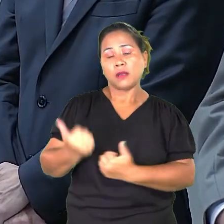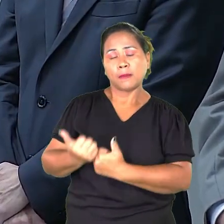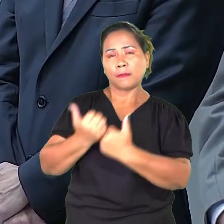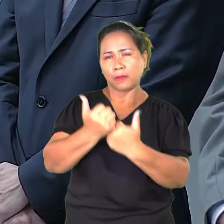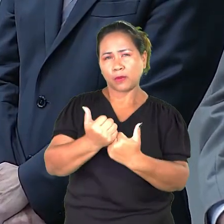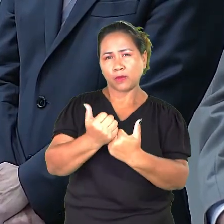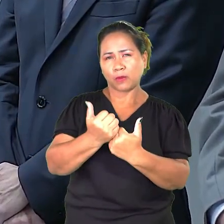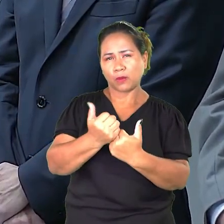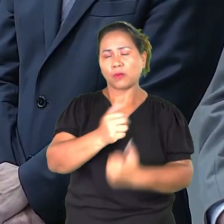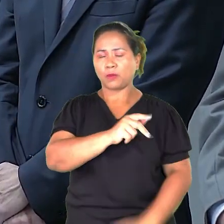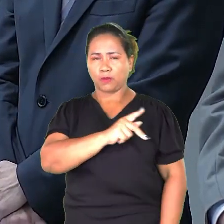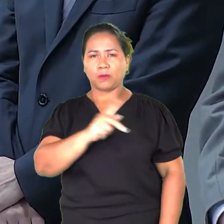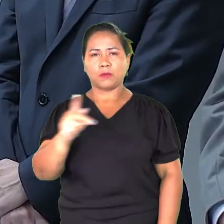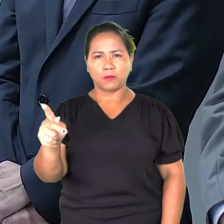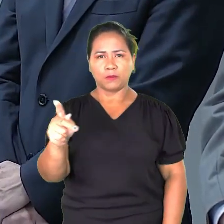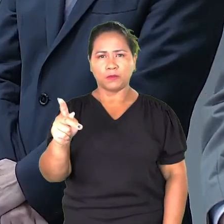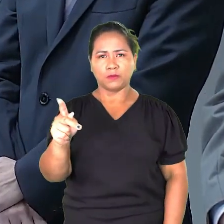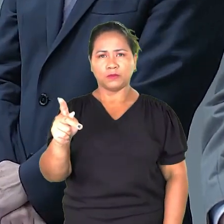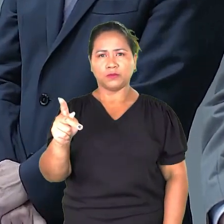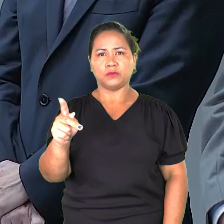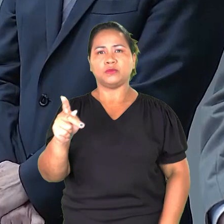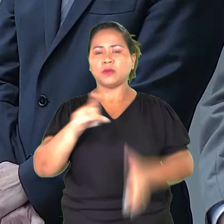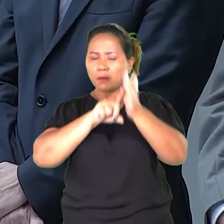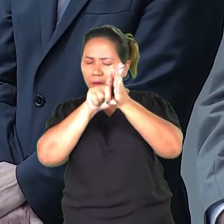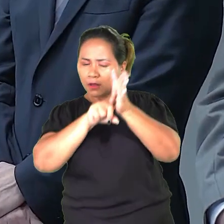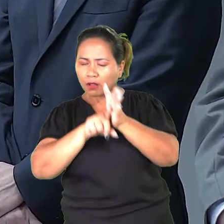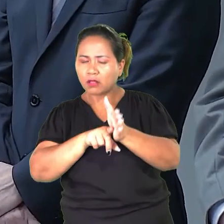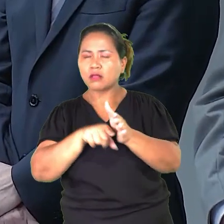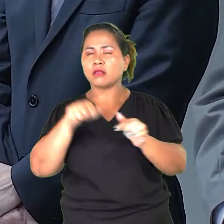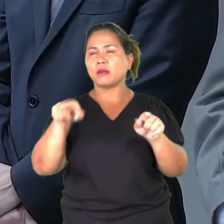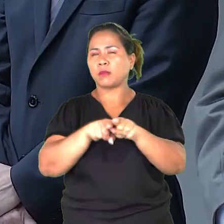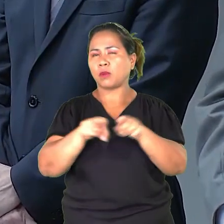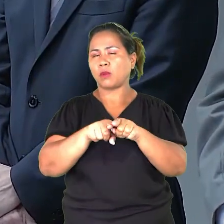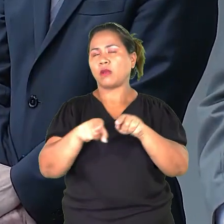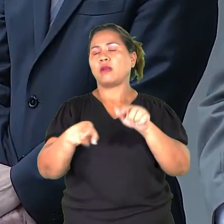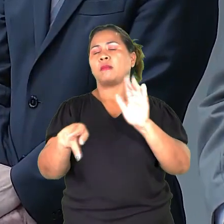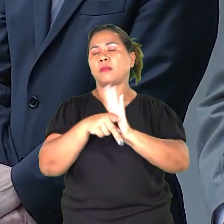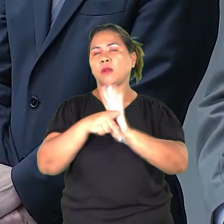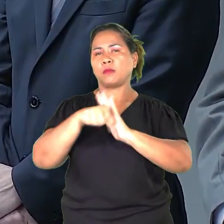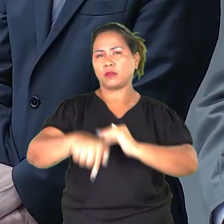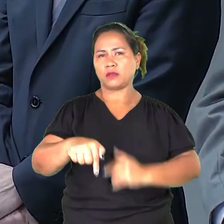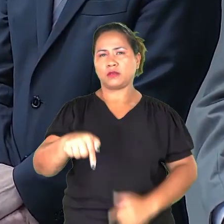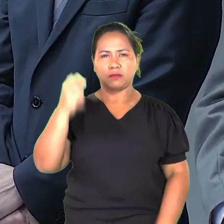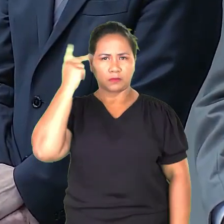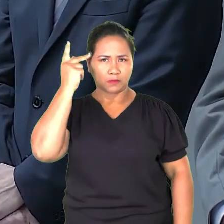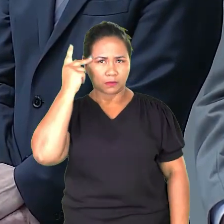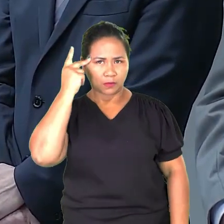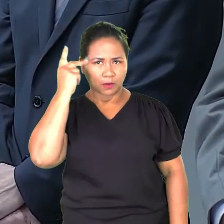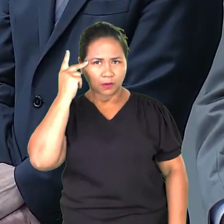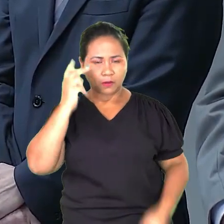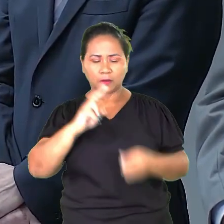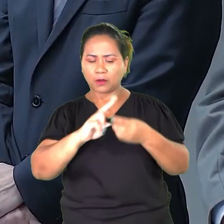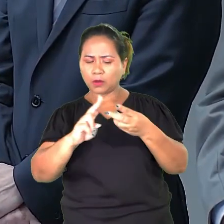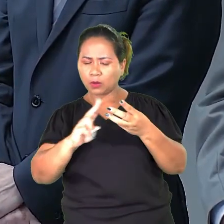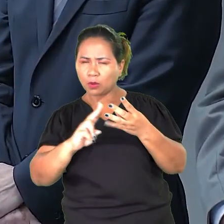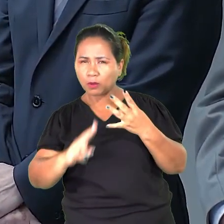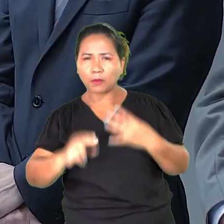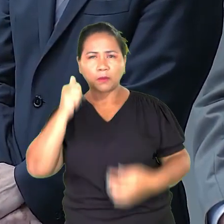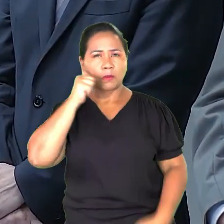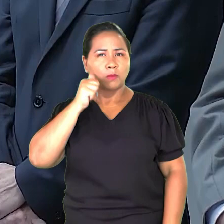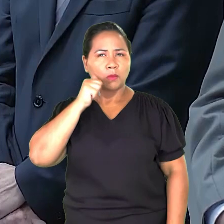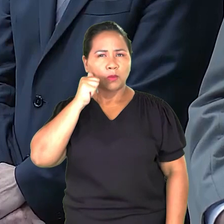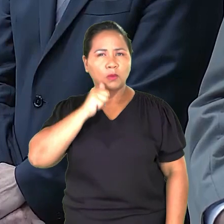corregedor regional eleitoral de São Paulo; o desembargador federal Luiz Paulo Cotrim Guimarães; a